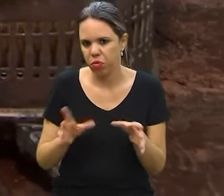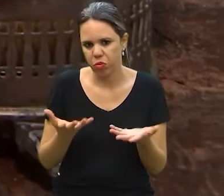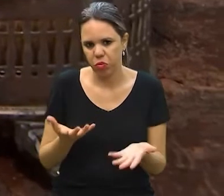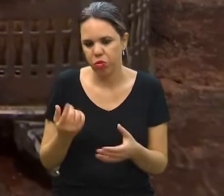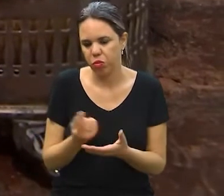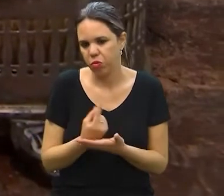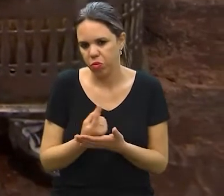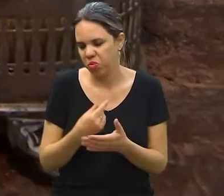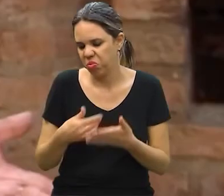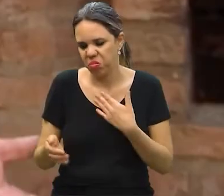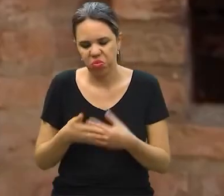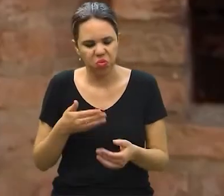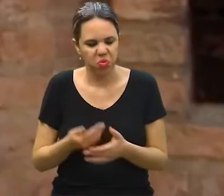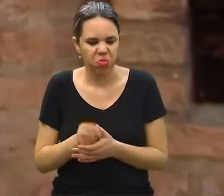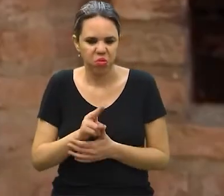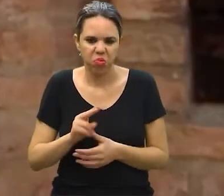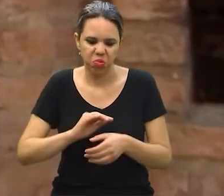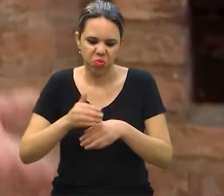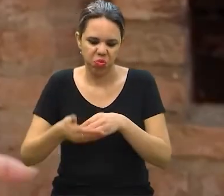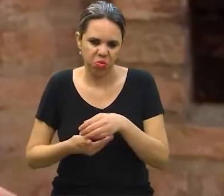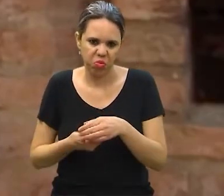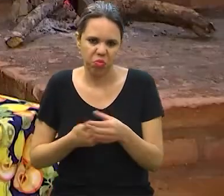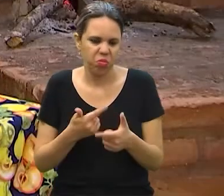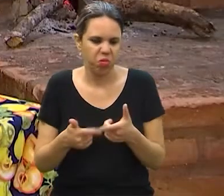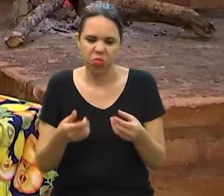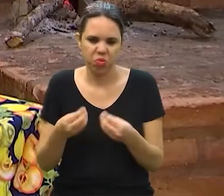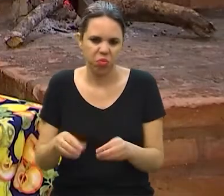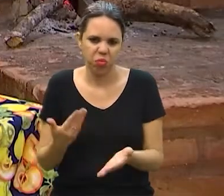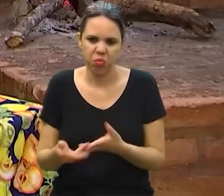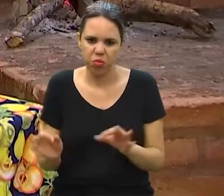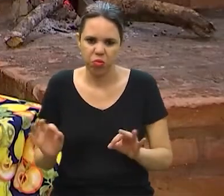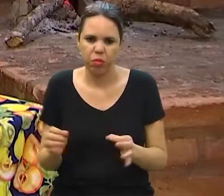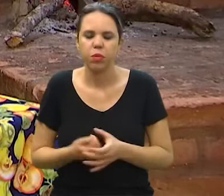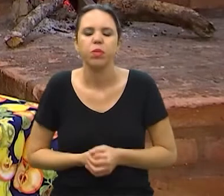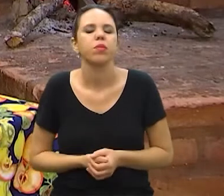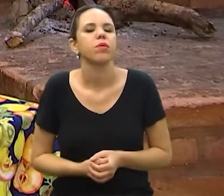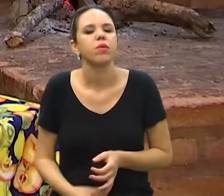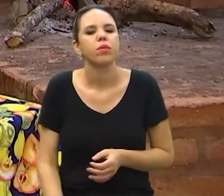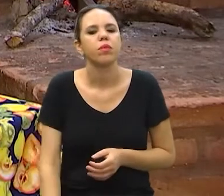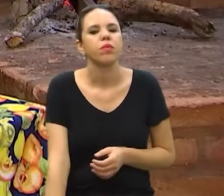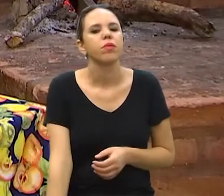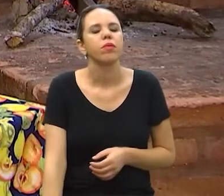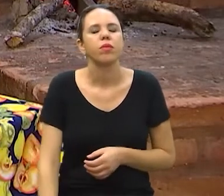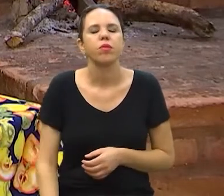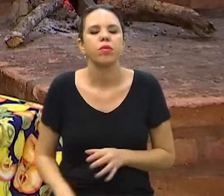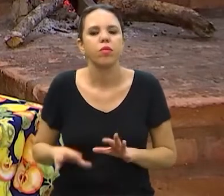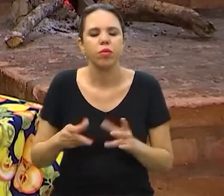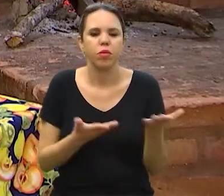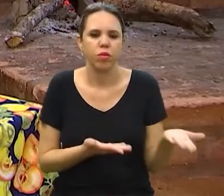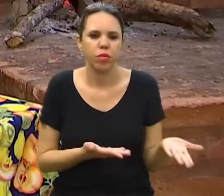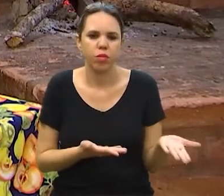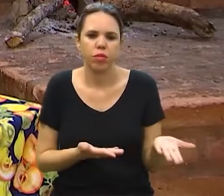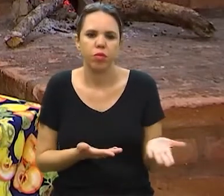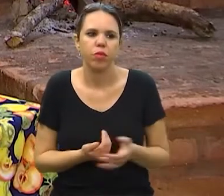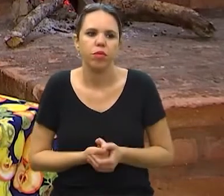você for bater, tanto faz. Você pode usar a pele, até para você não ter desperdício, né? Certo. E aí, tudo isso a gente